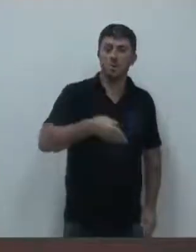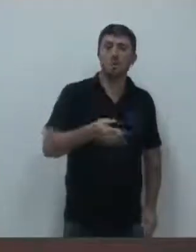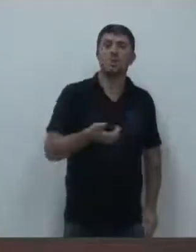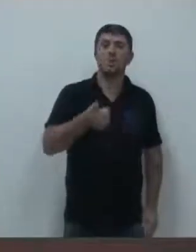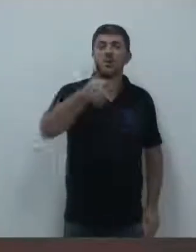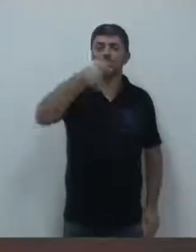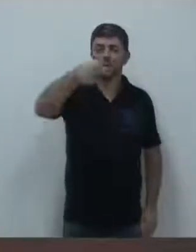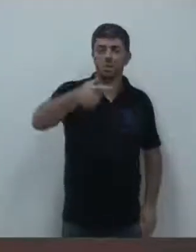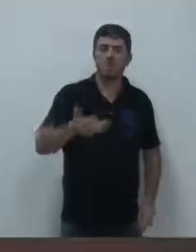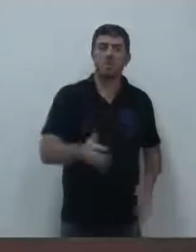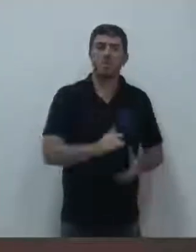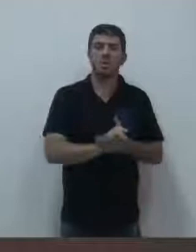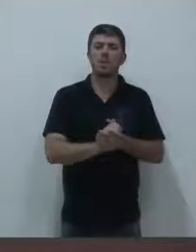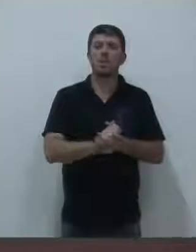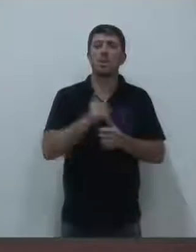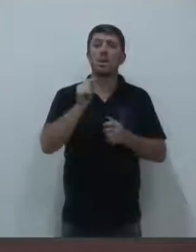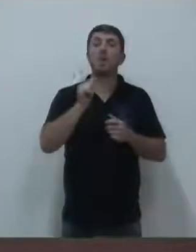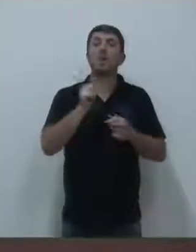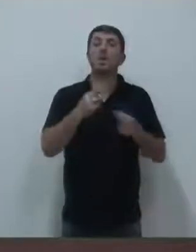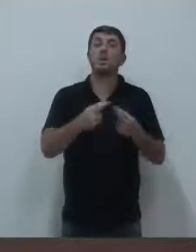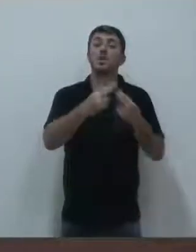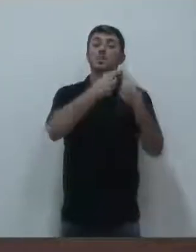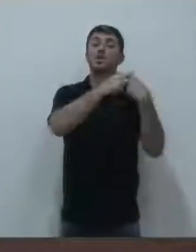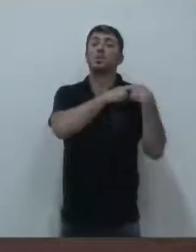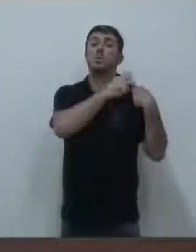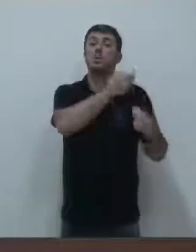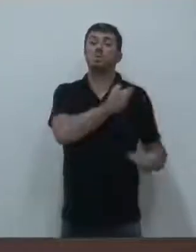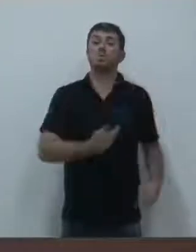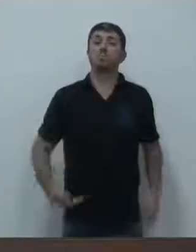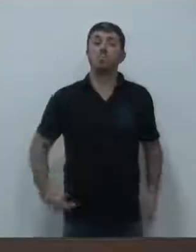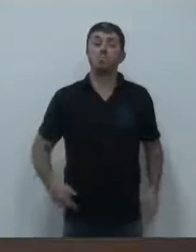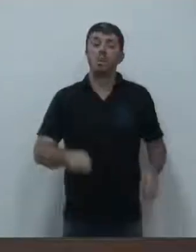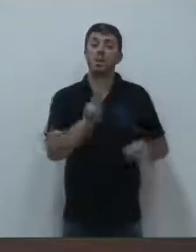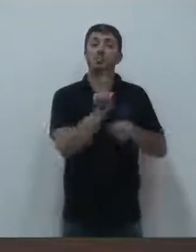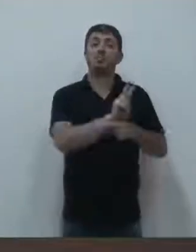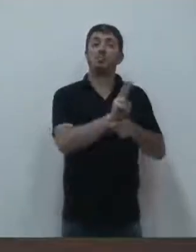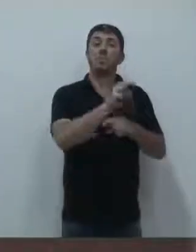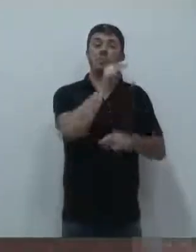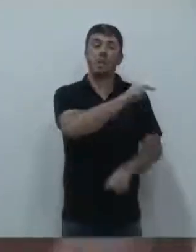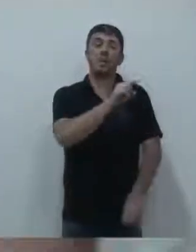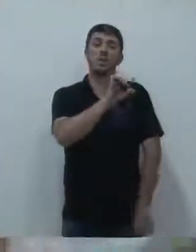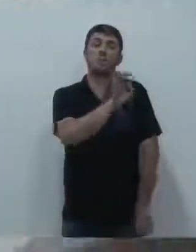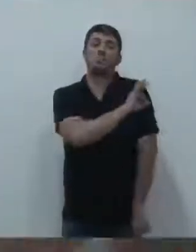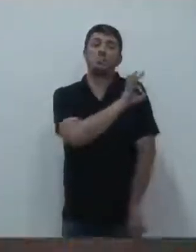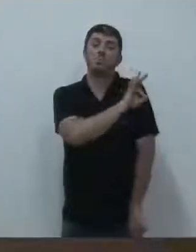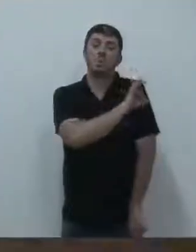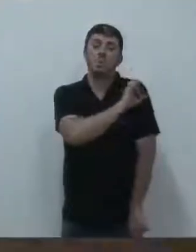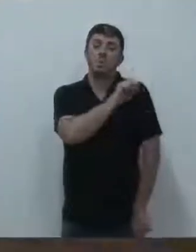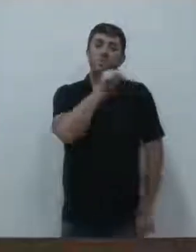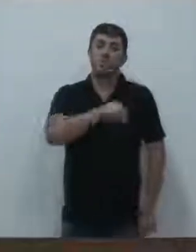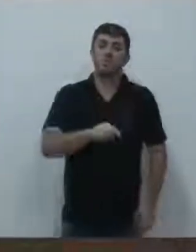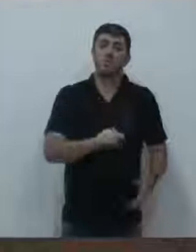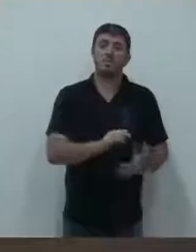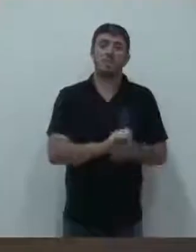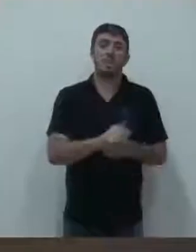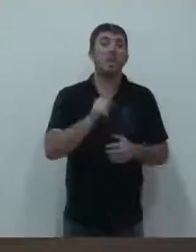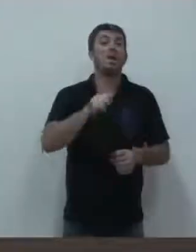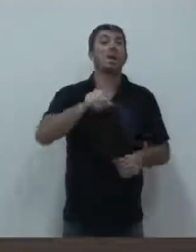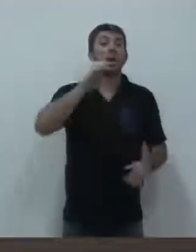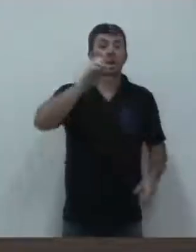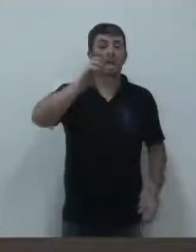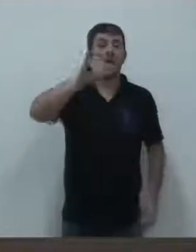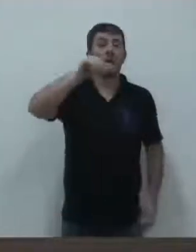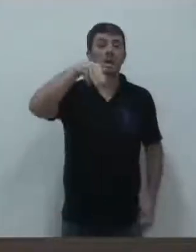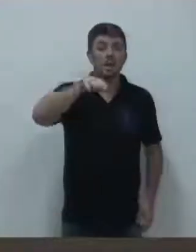fiscal. Artigo 1º. São crimes de responsabilidade fiscal dos prefeitos municipais, sujeito ao julgamento do Poder